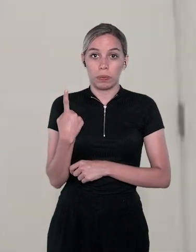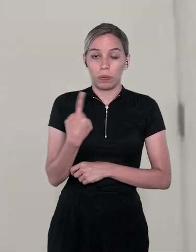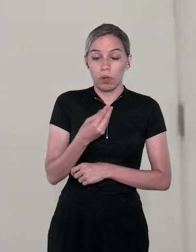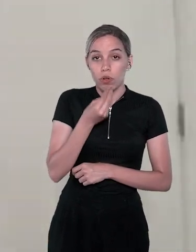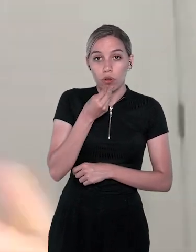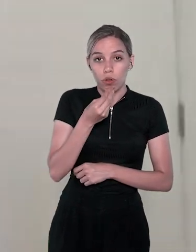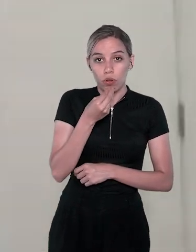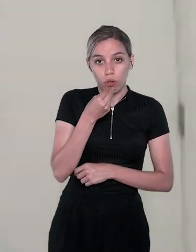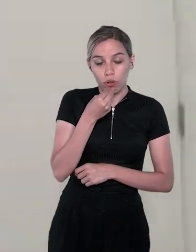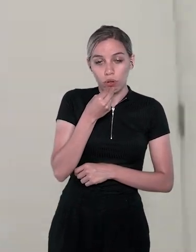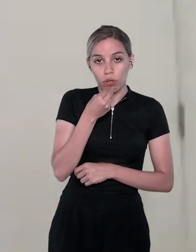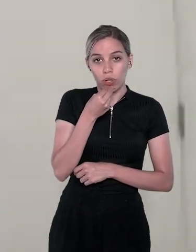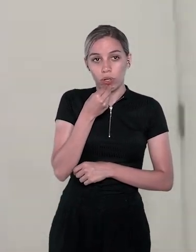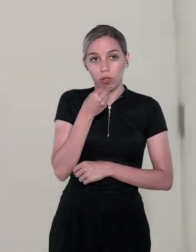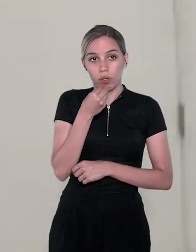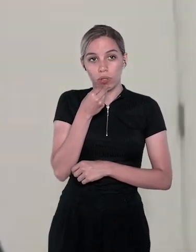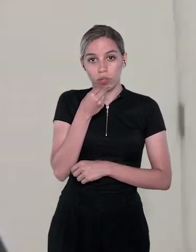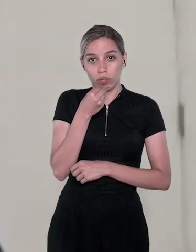mãos,